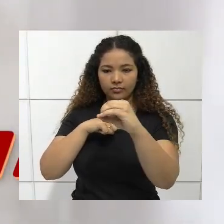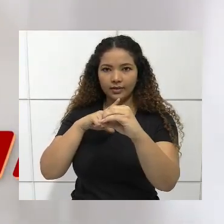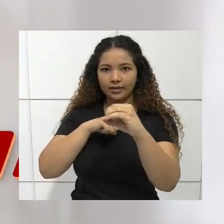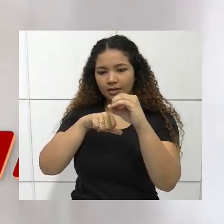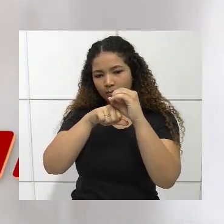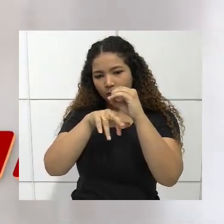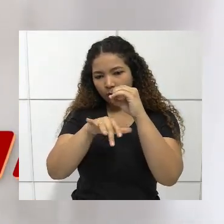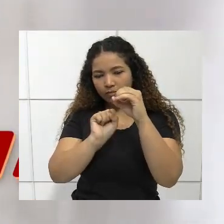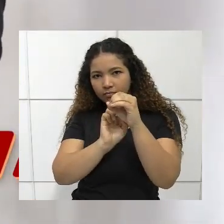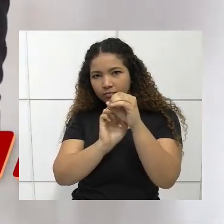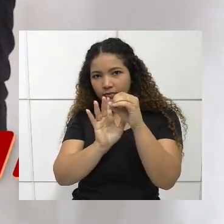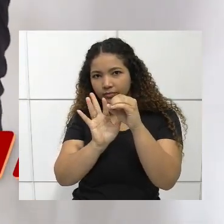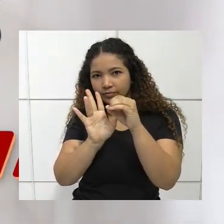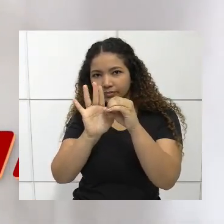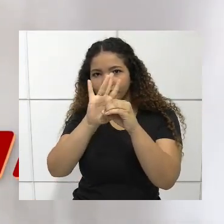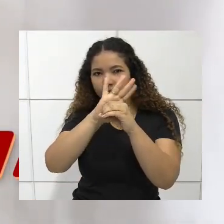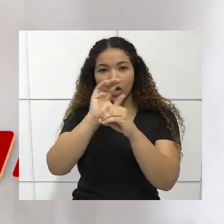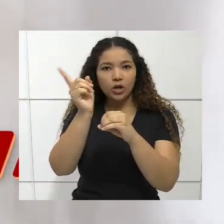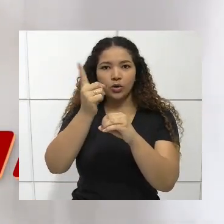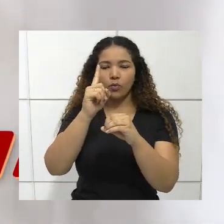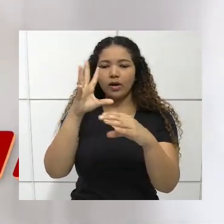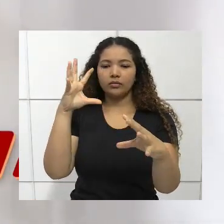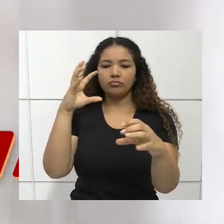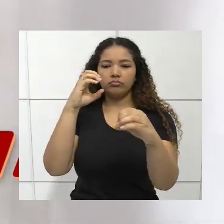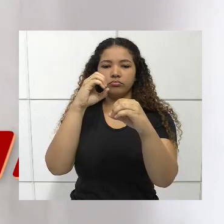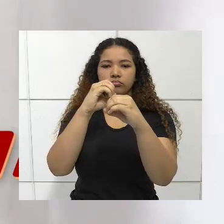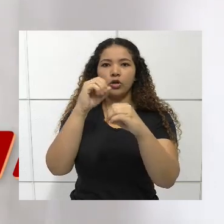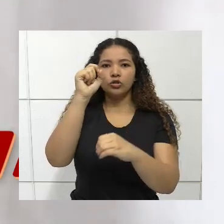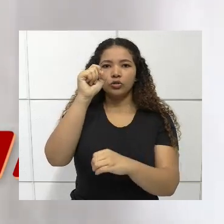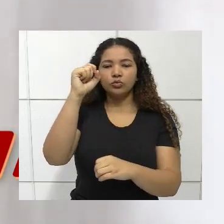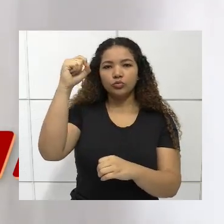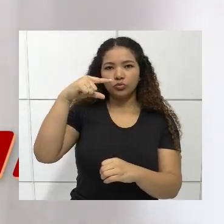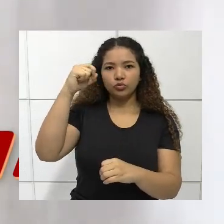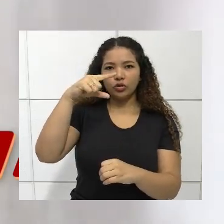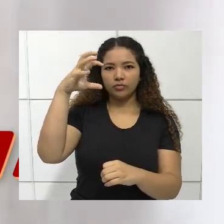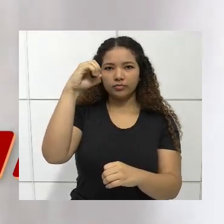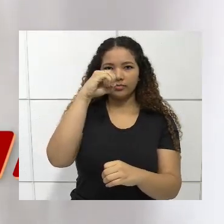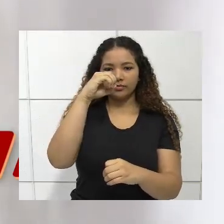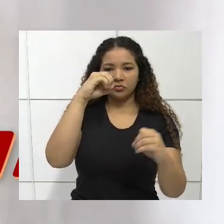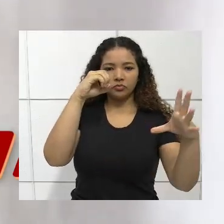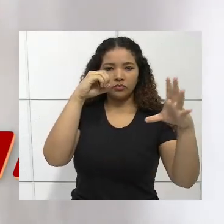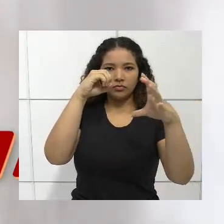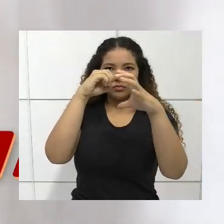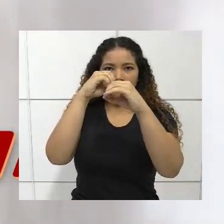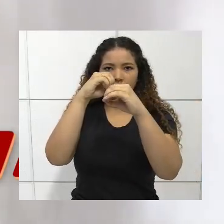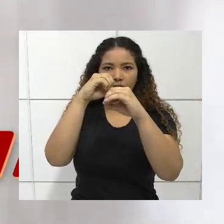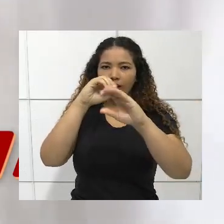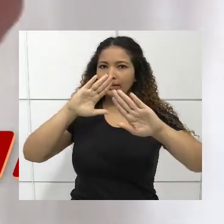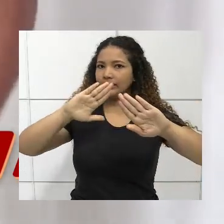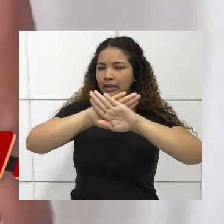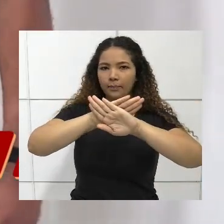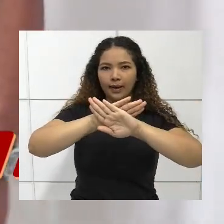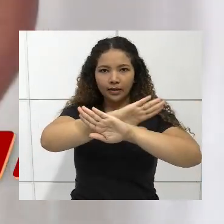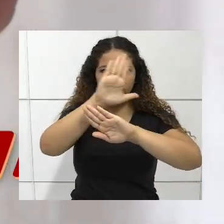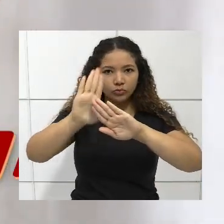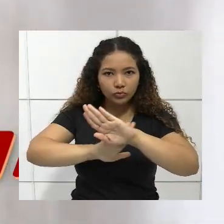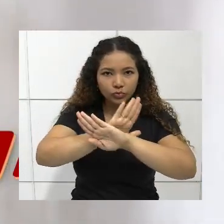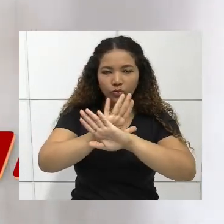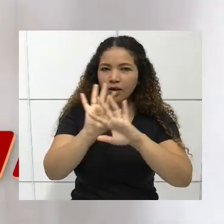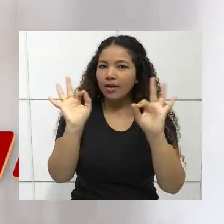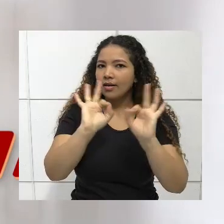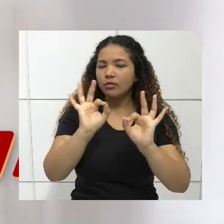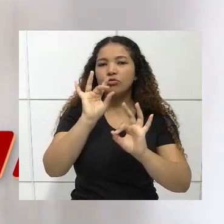na Terra, ela não vai cobrir toda a luz do Sol que incide sobre a Lua. Ela vai